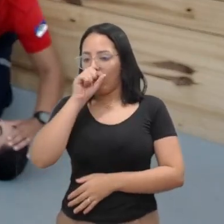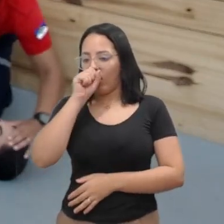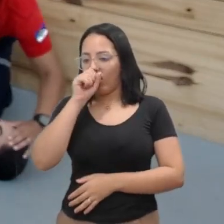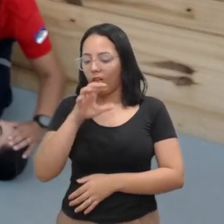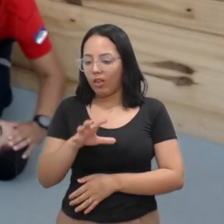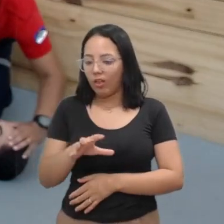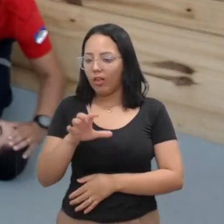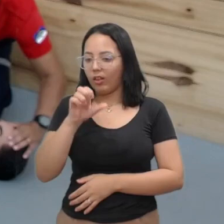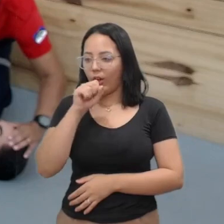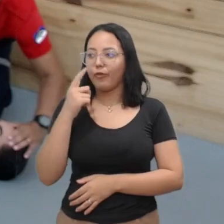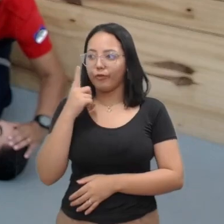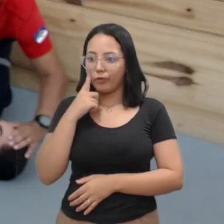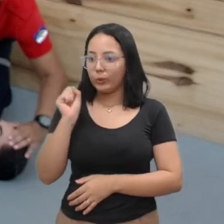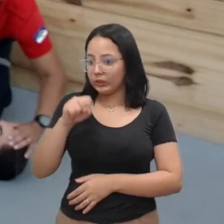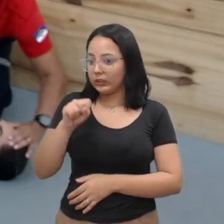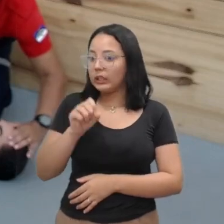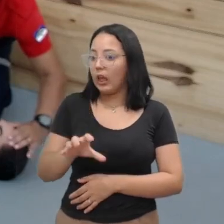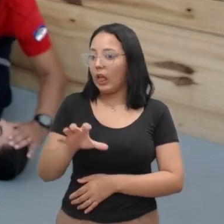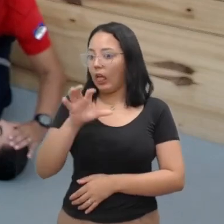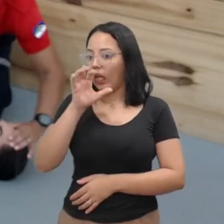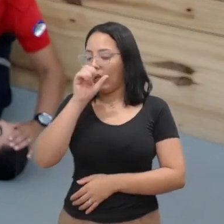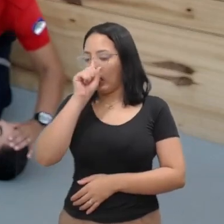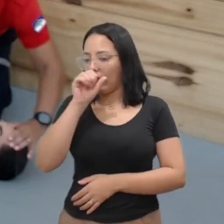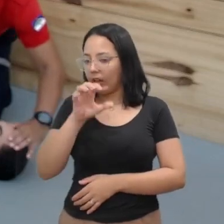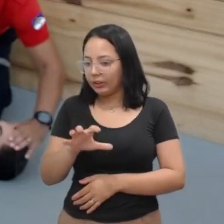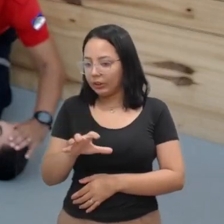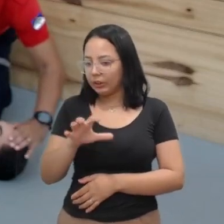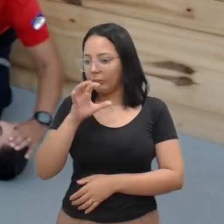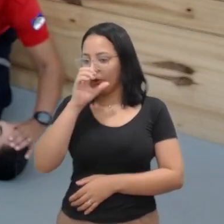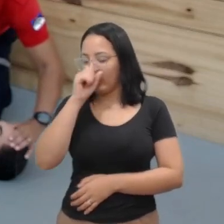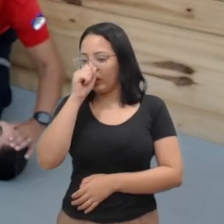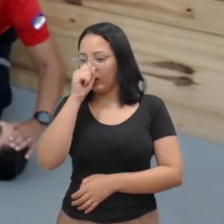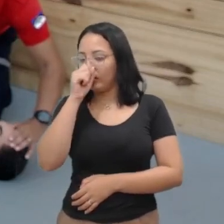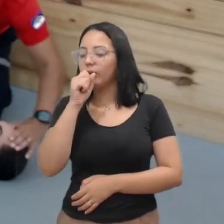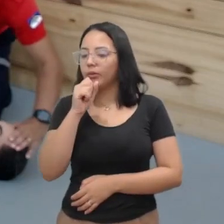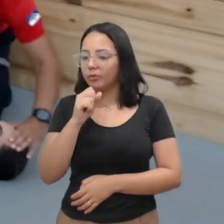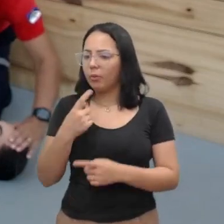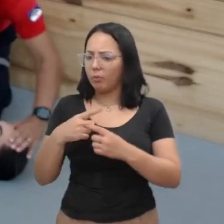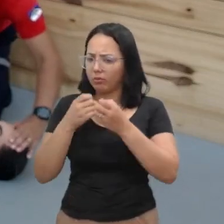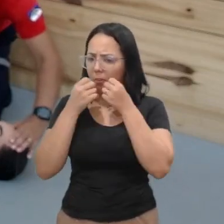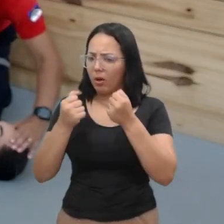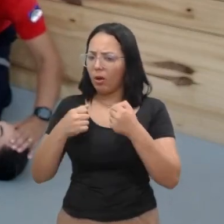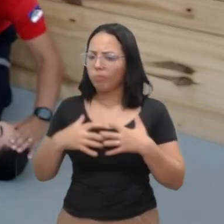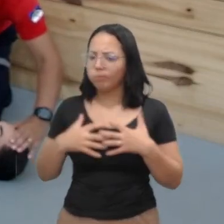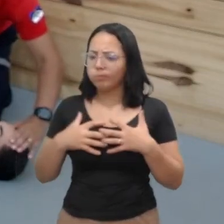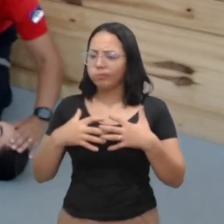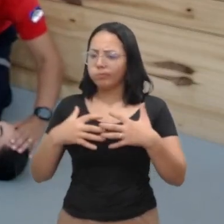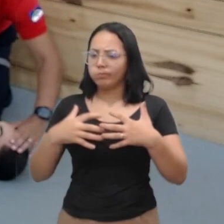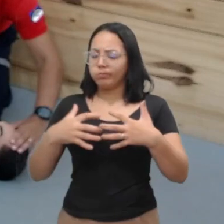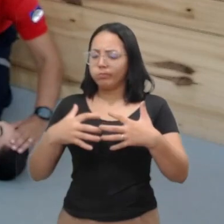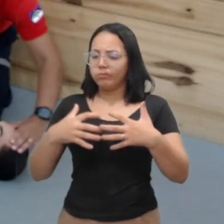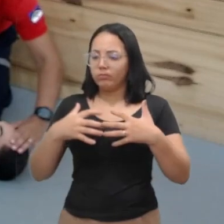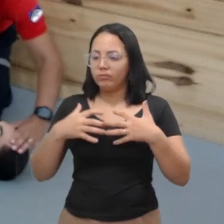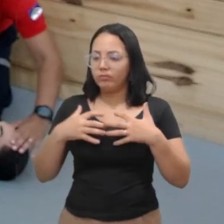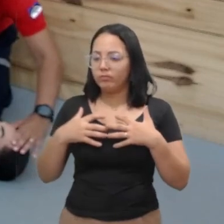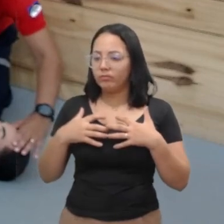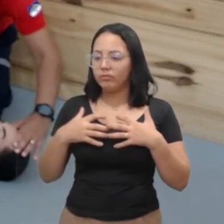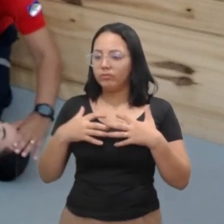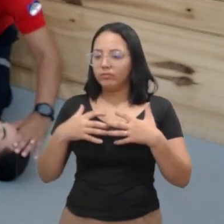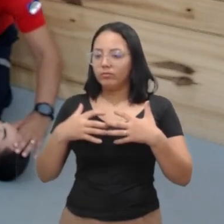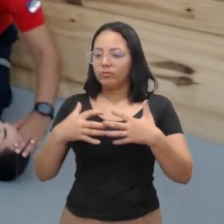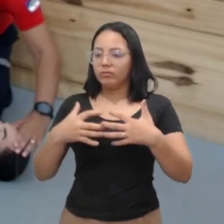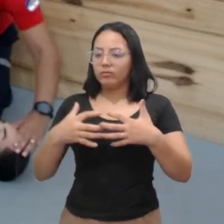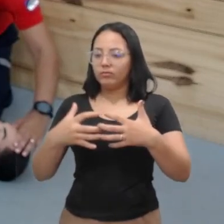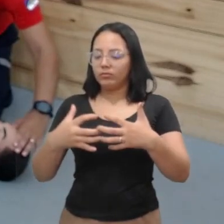viu que ele está respirando, você vê que aqui a caixa torácica está bem, exatamente, está subindo e descendo, e